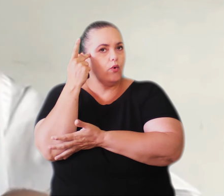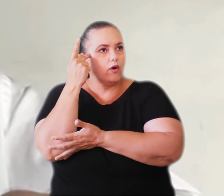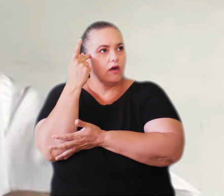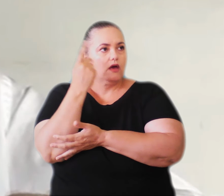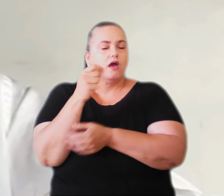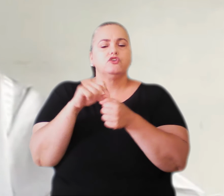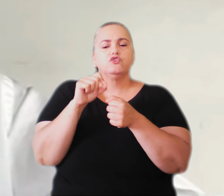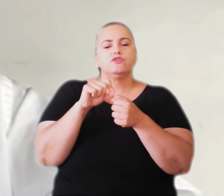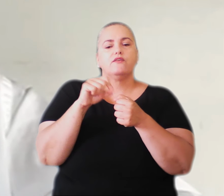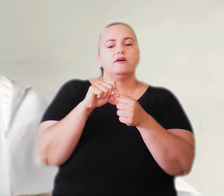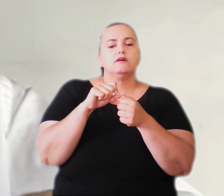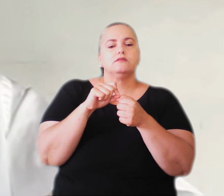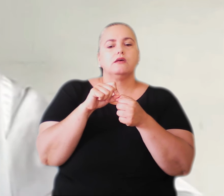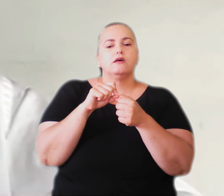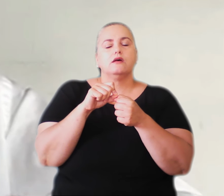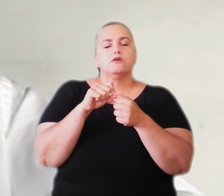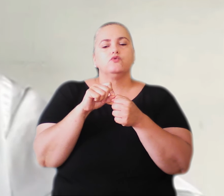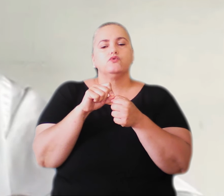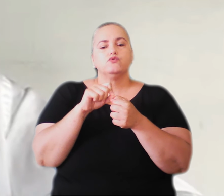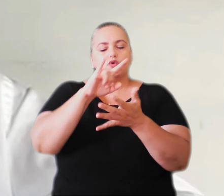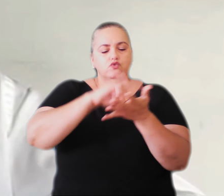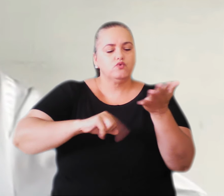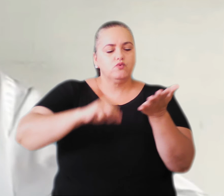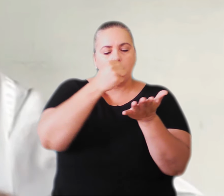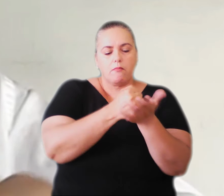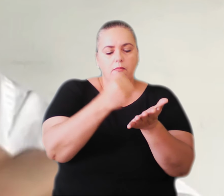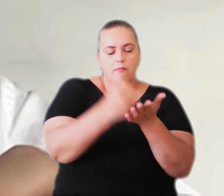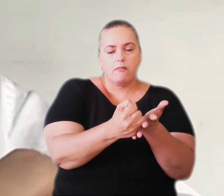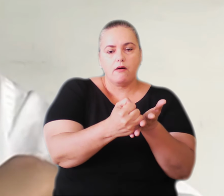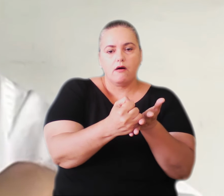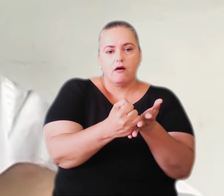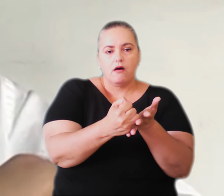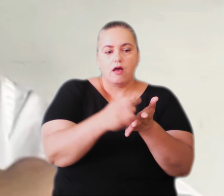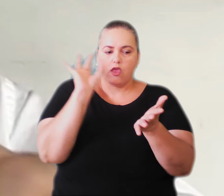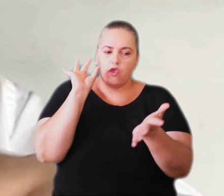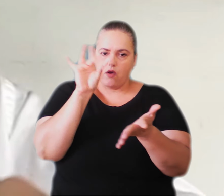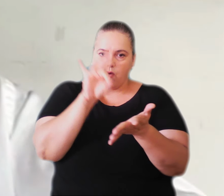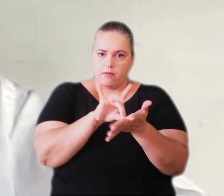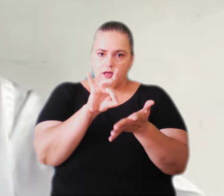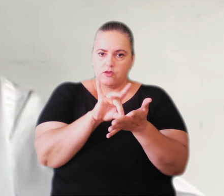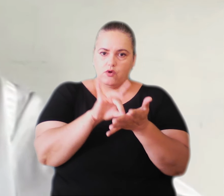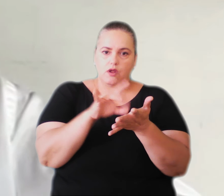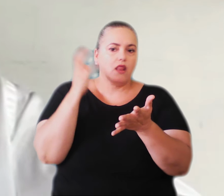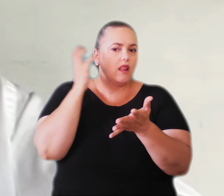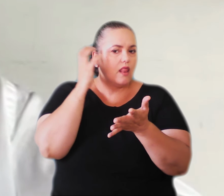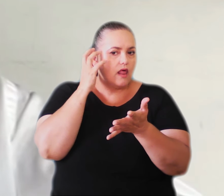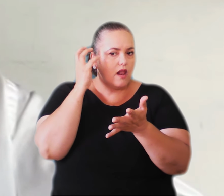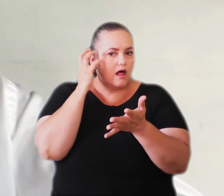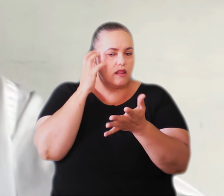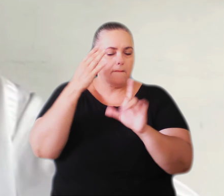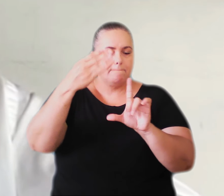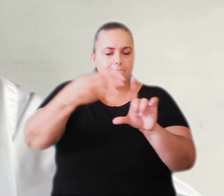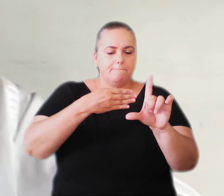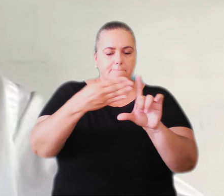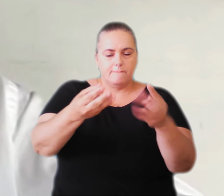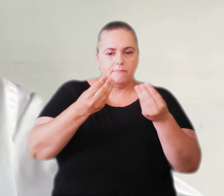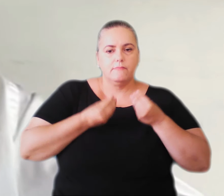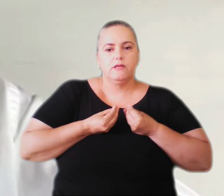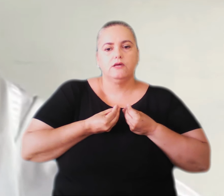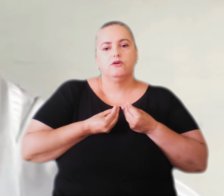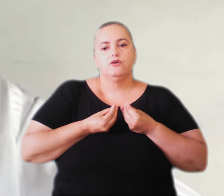fazia constar nos nossos contratos a obrigatoriedade da gravadora nos dar mídia. Sem o